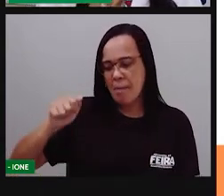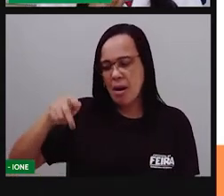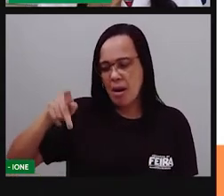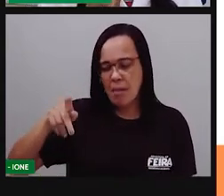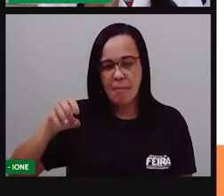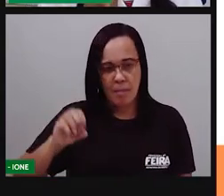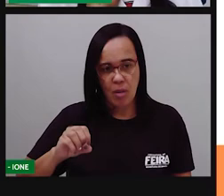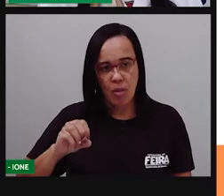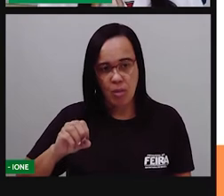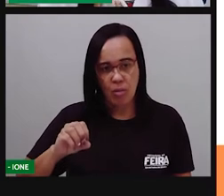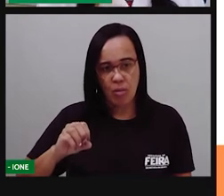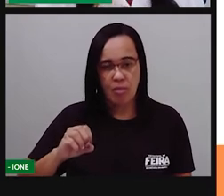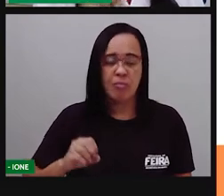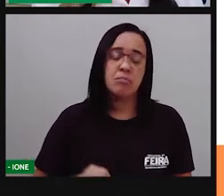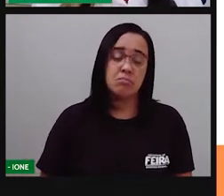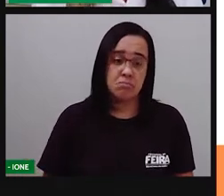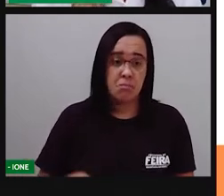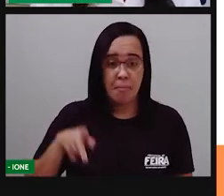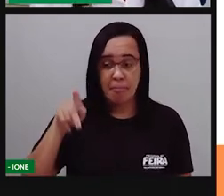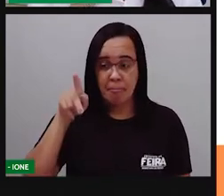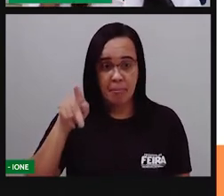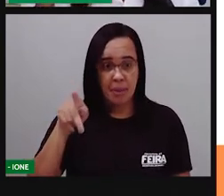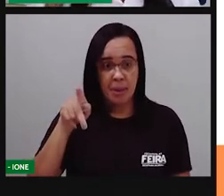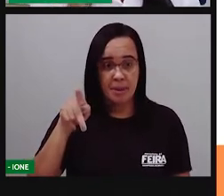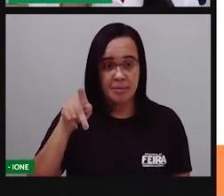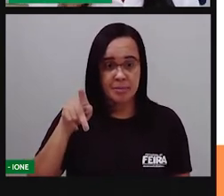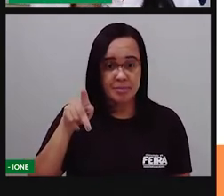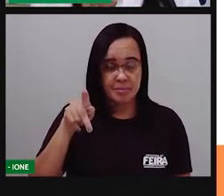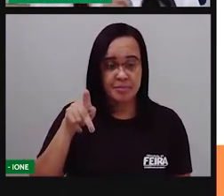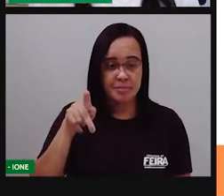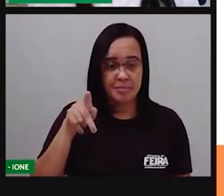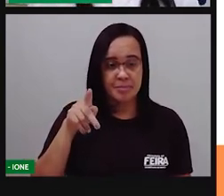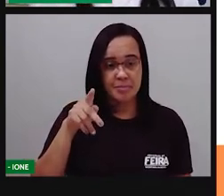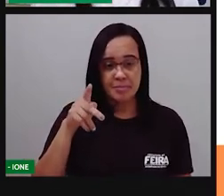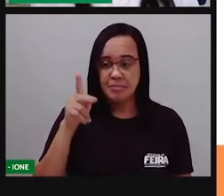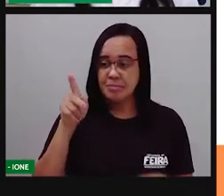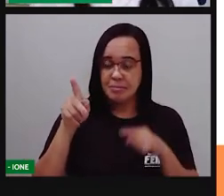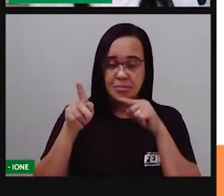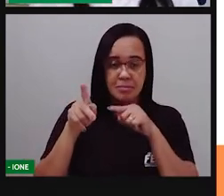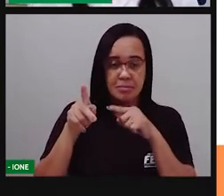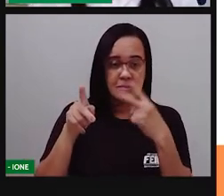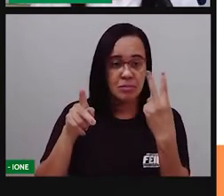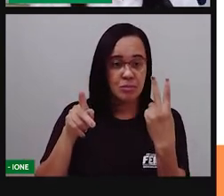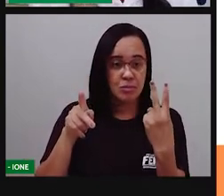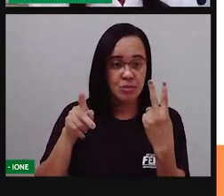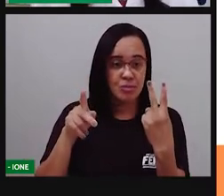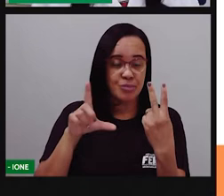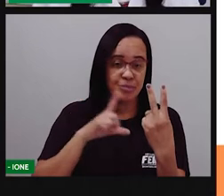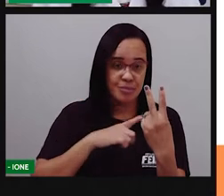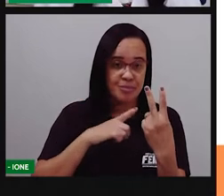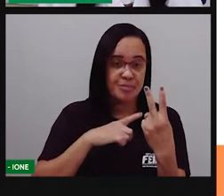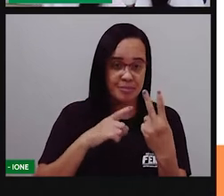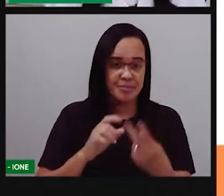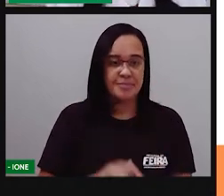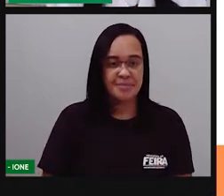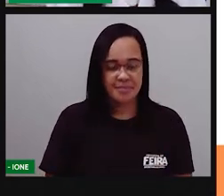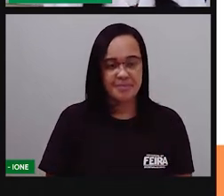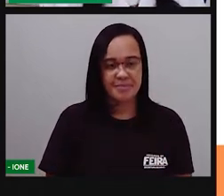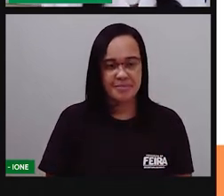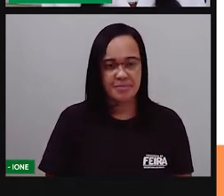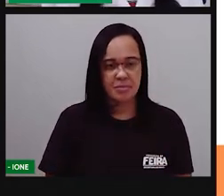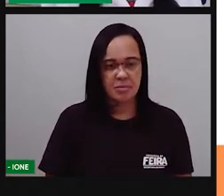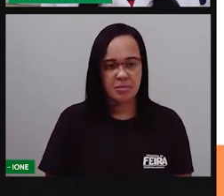p p você ouve duas vezes nessa palavra vamos ver